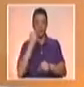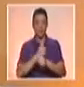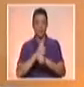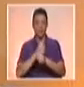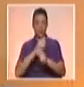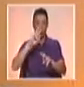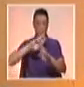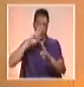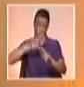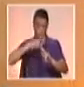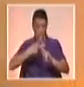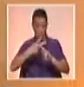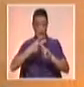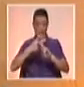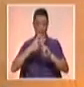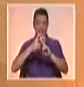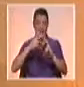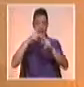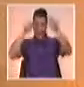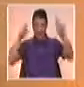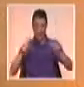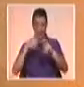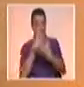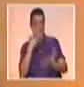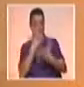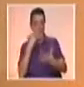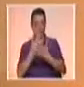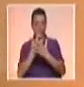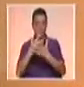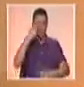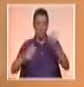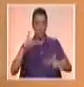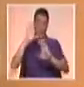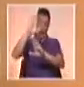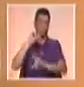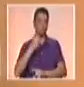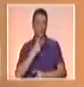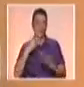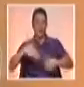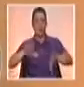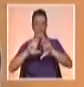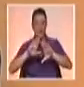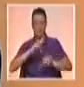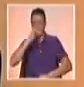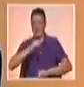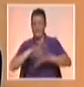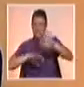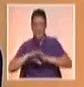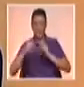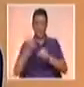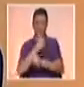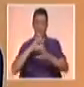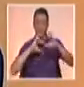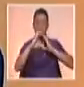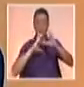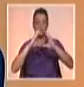ecrã, onde o intérprete de língua gestual se torna mais visível para o telespectador. Mas ainda há muito a fazer para melhorar a comunicação para os